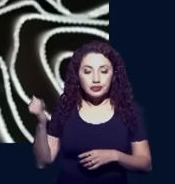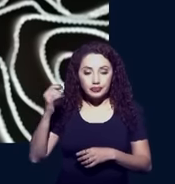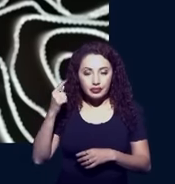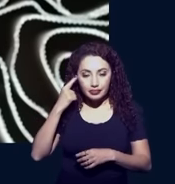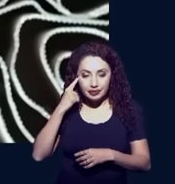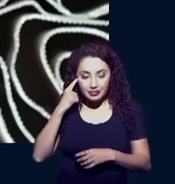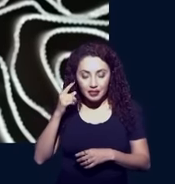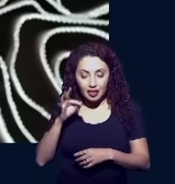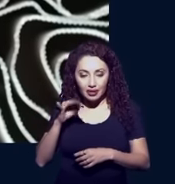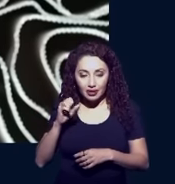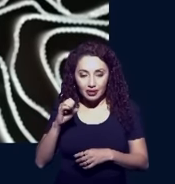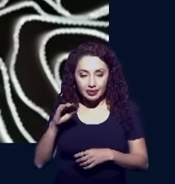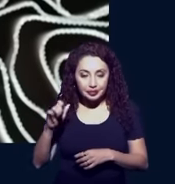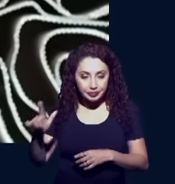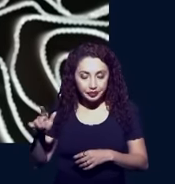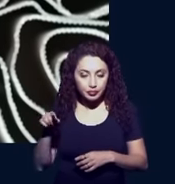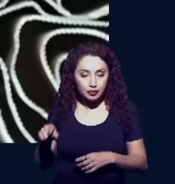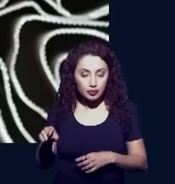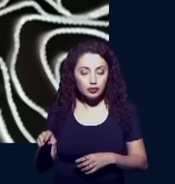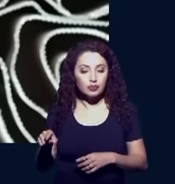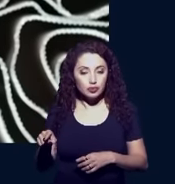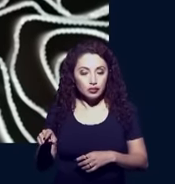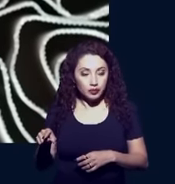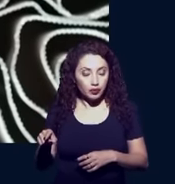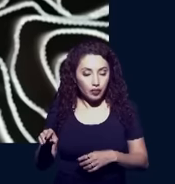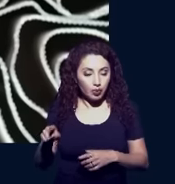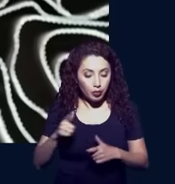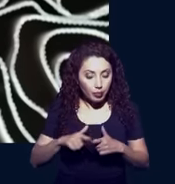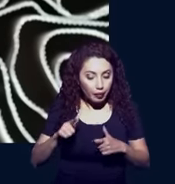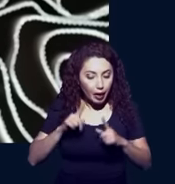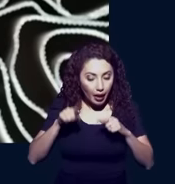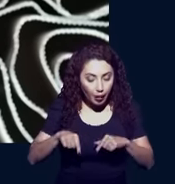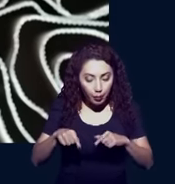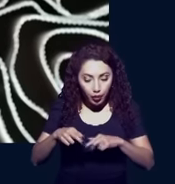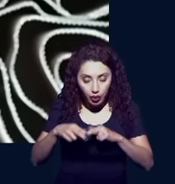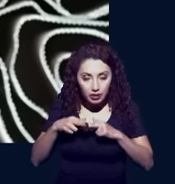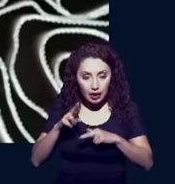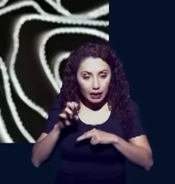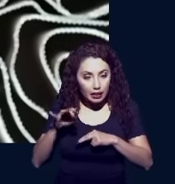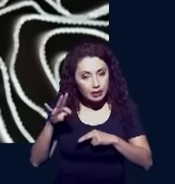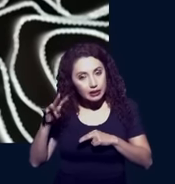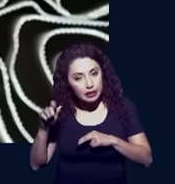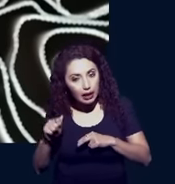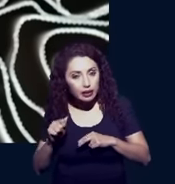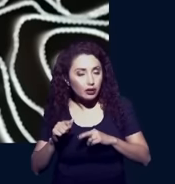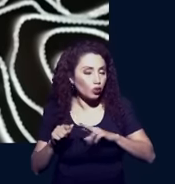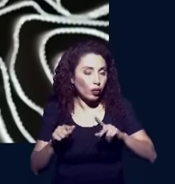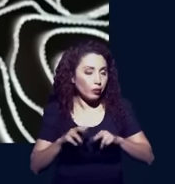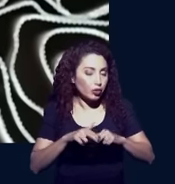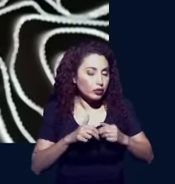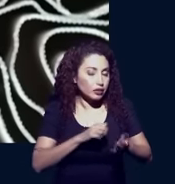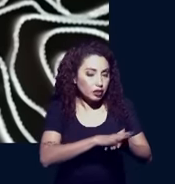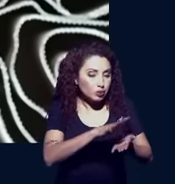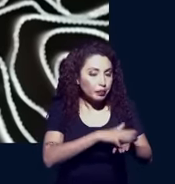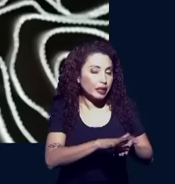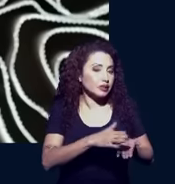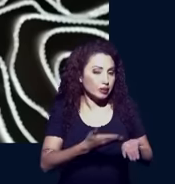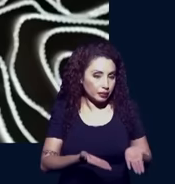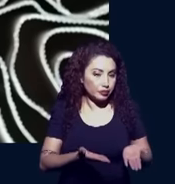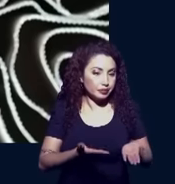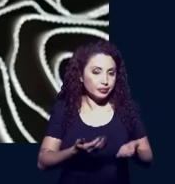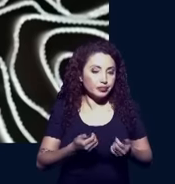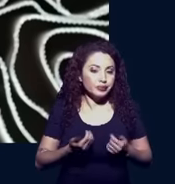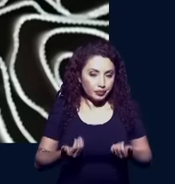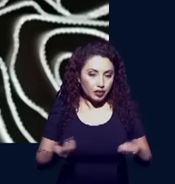que a frustração tá vindo pelo lado da receita né não pelo lado da despesa a gente tá com a despesa mais ou menos por ali mas o que tá pegando e o